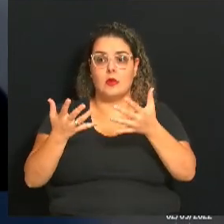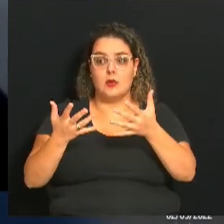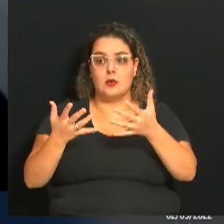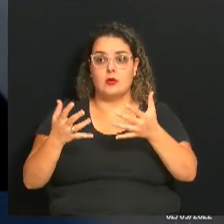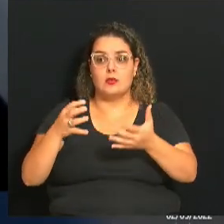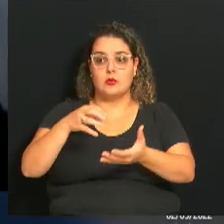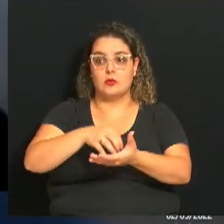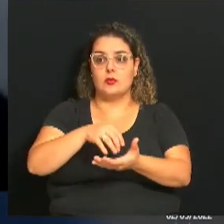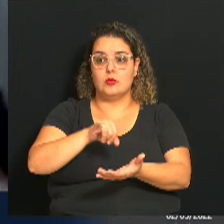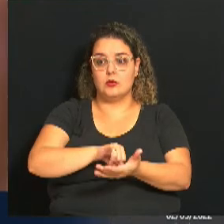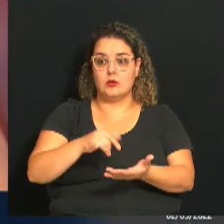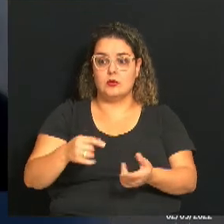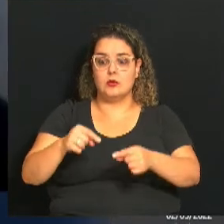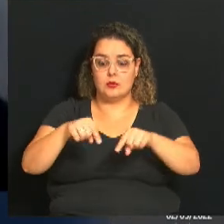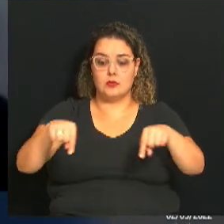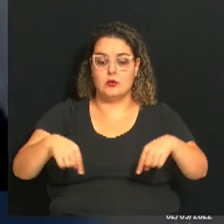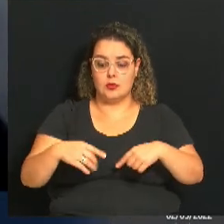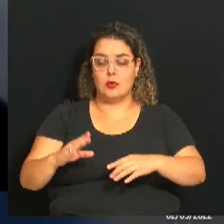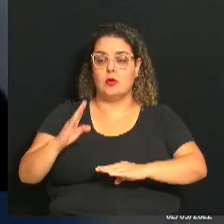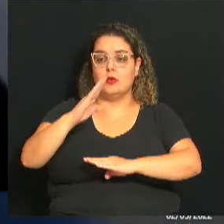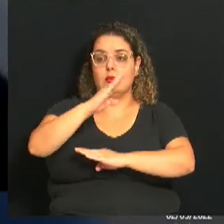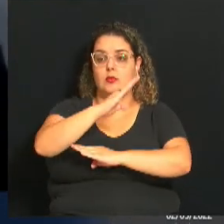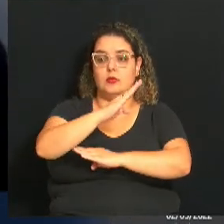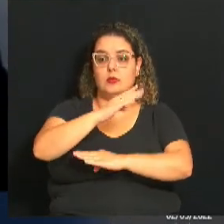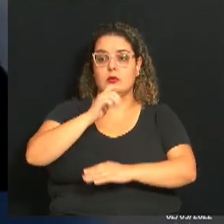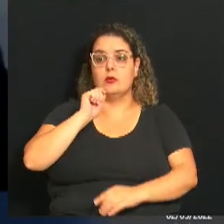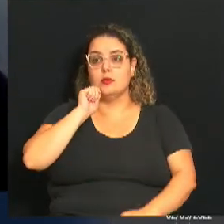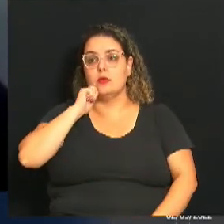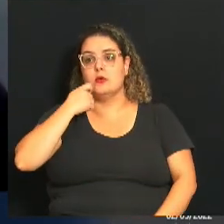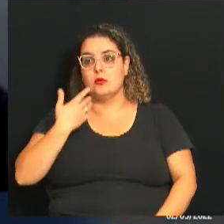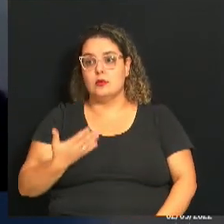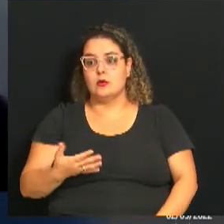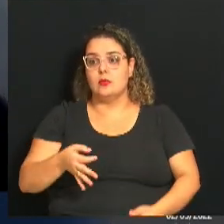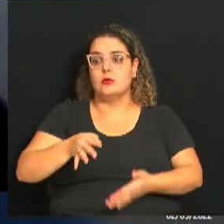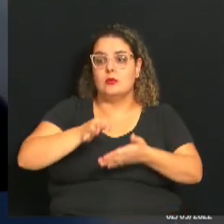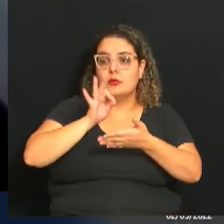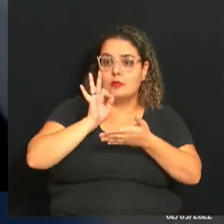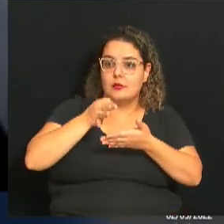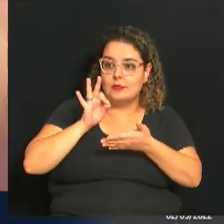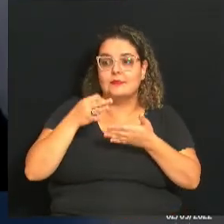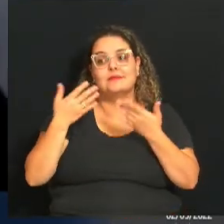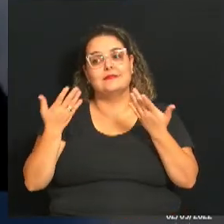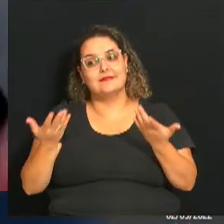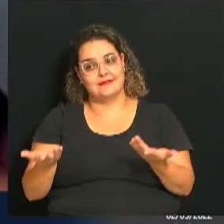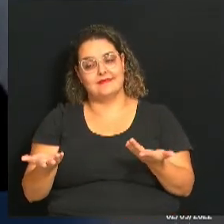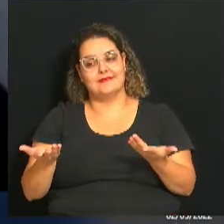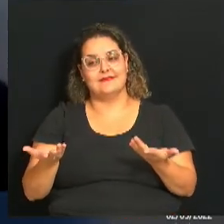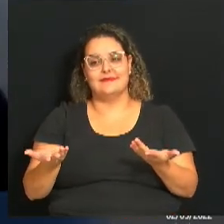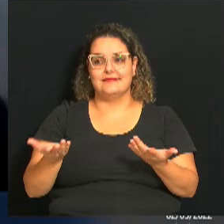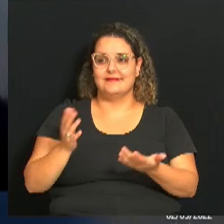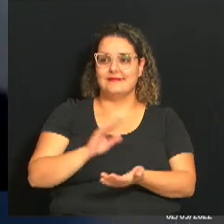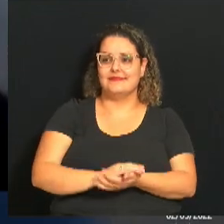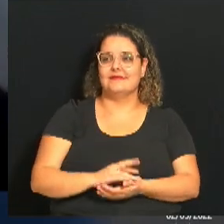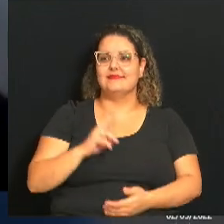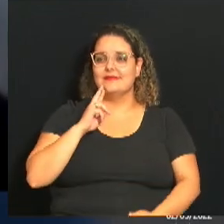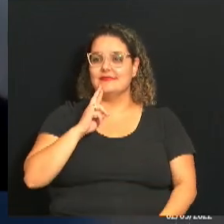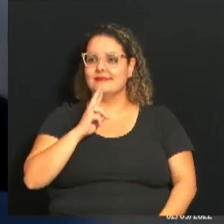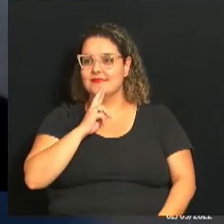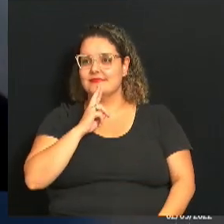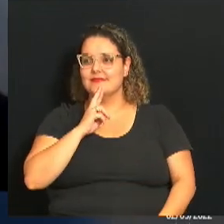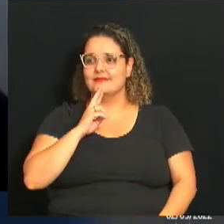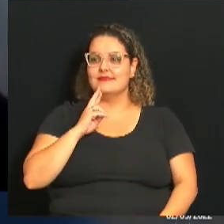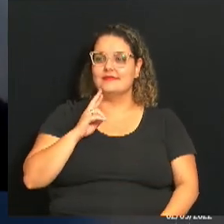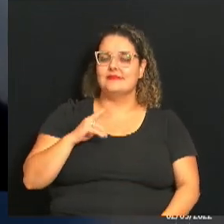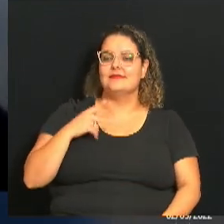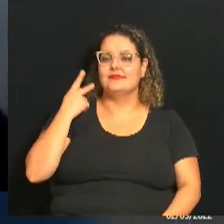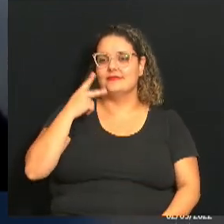Porque onde tem a Câmara, tem a padaria que se desenvolve, toma um cafezinho, né? É um restaurante que os vereadores vão acabar